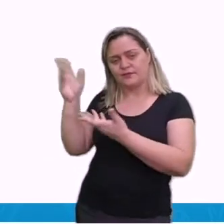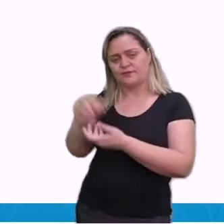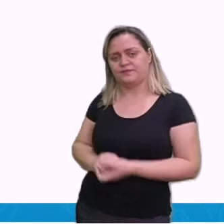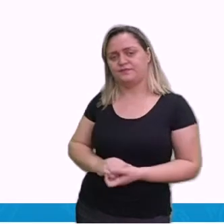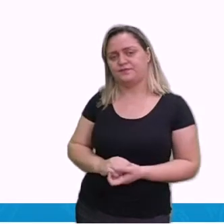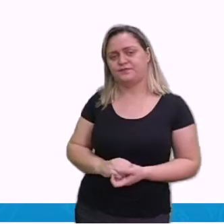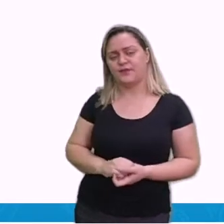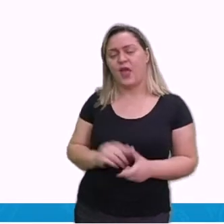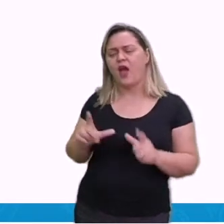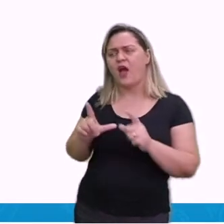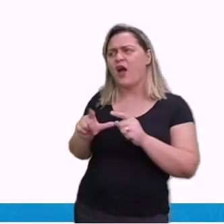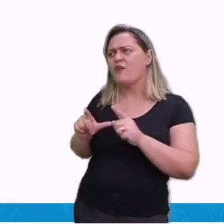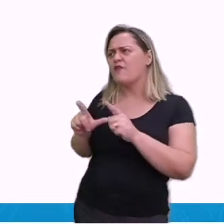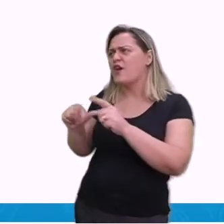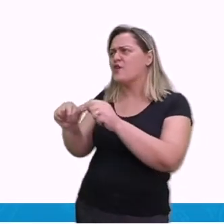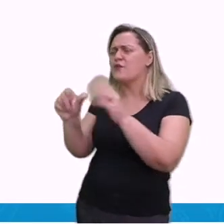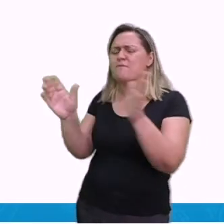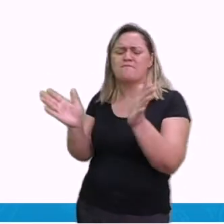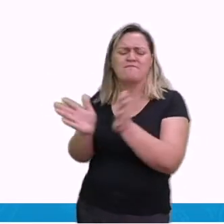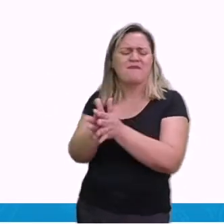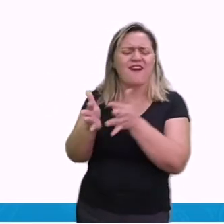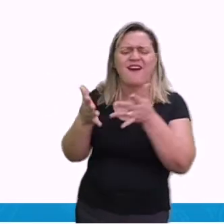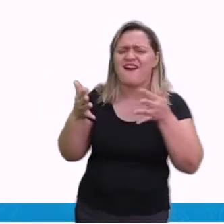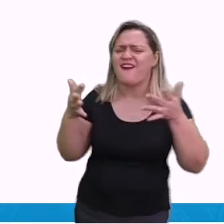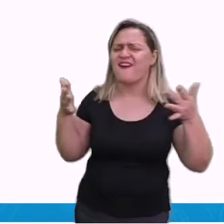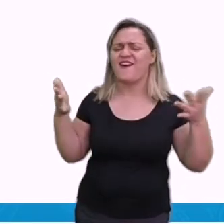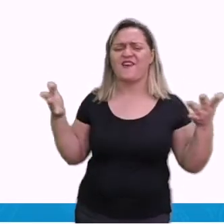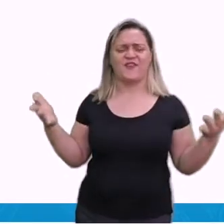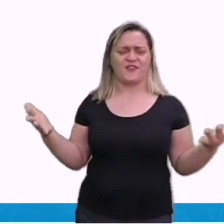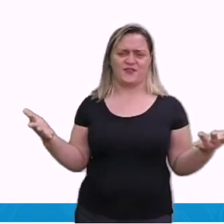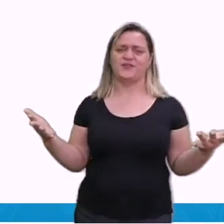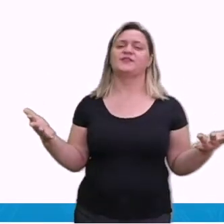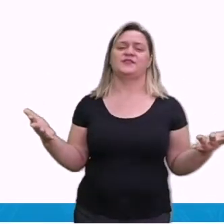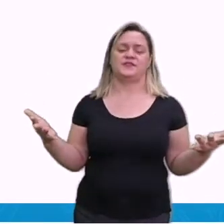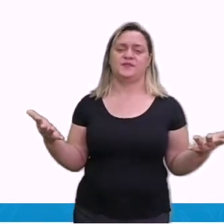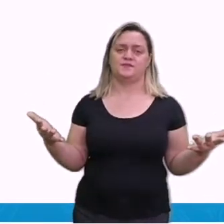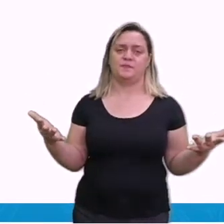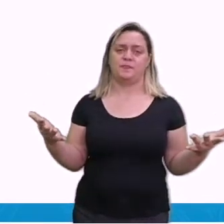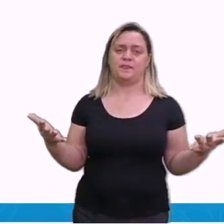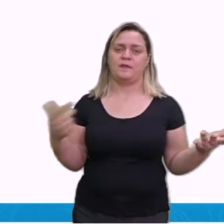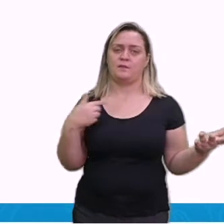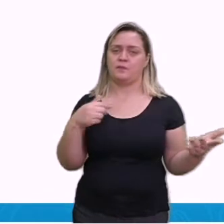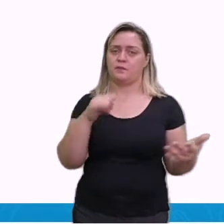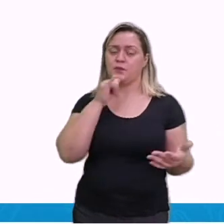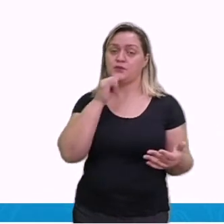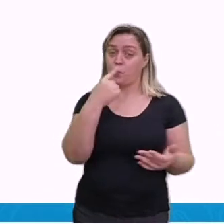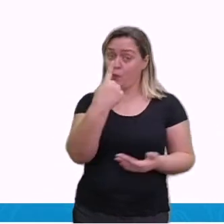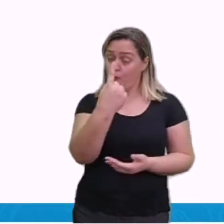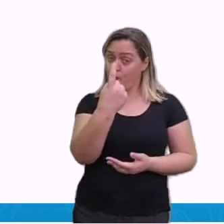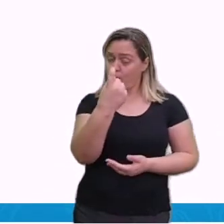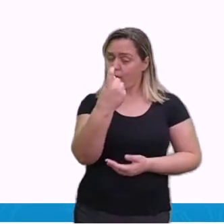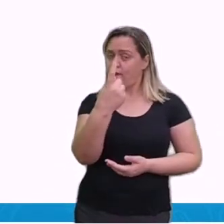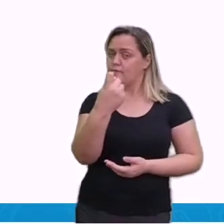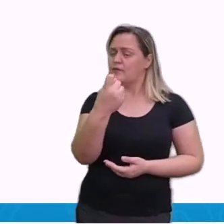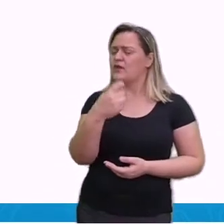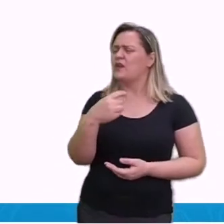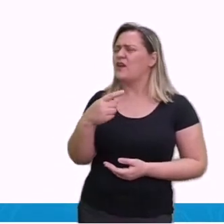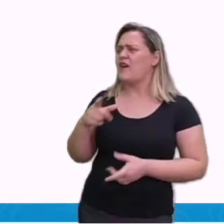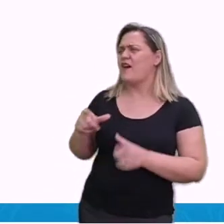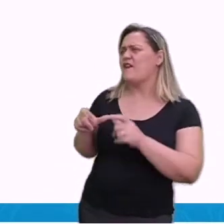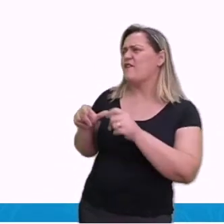Então, eu vou passar tudo para o plural. Vou falar de viagens, né? Eu já fiz várias viagens, ou então esse